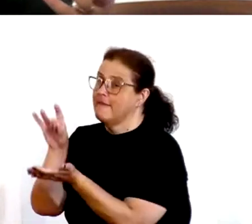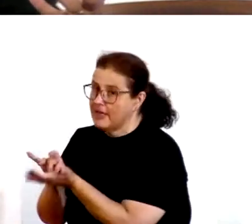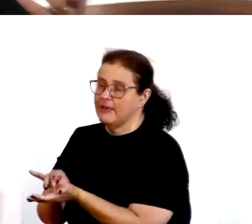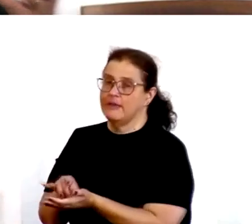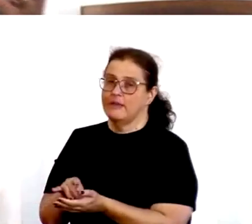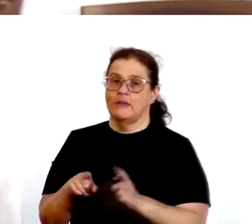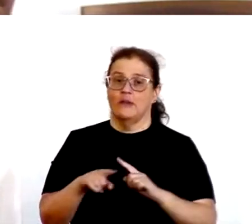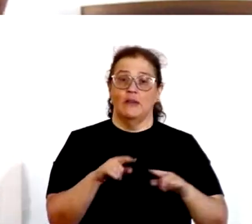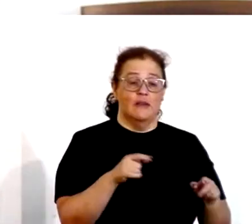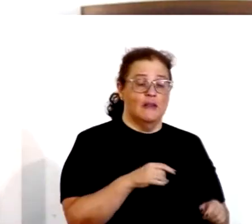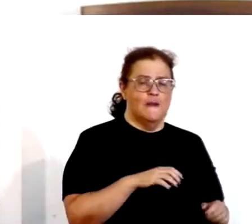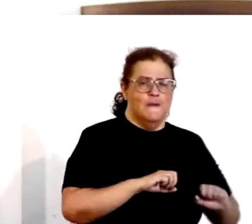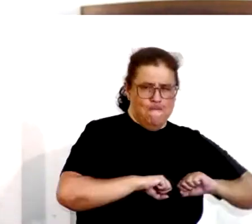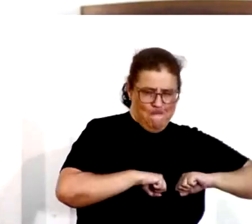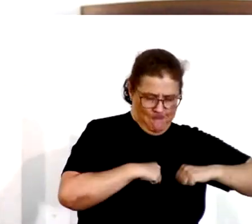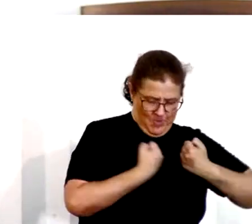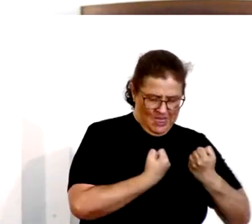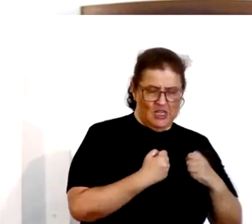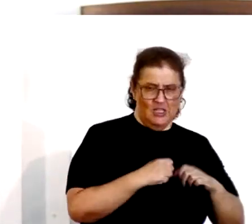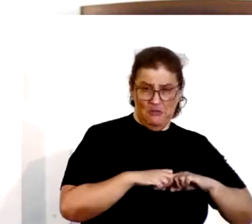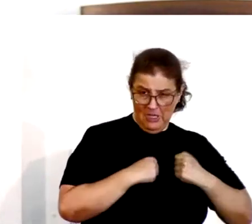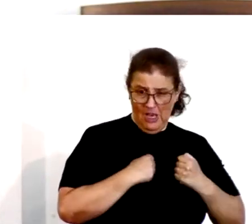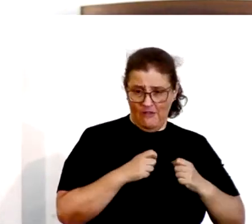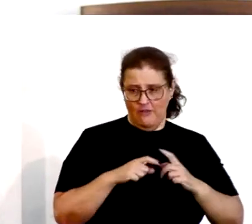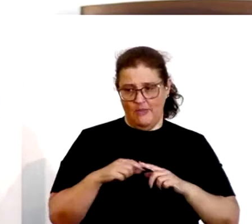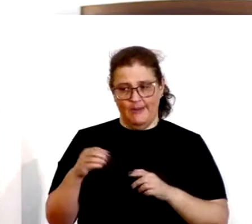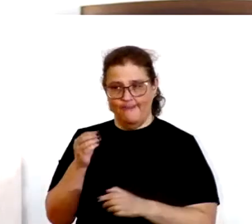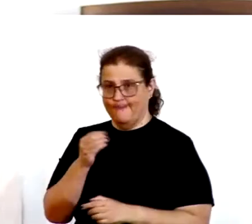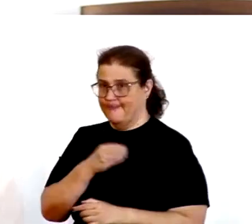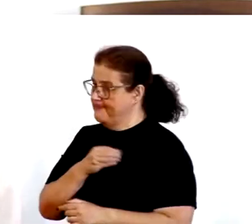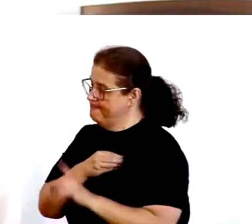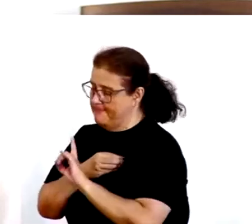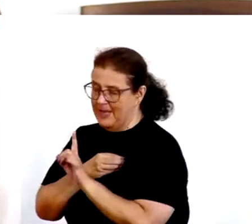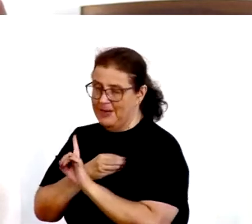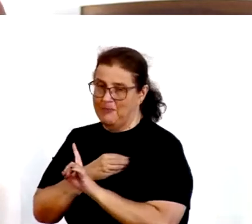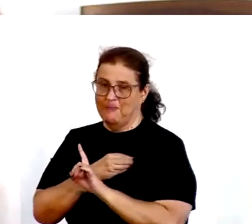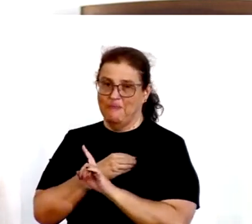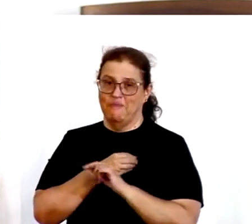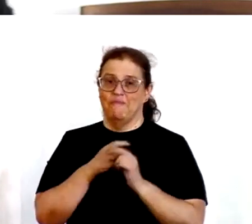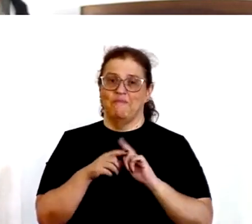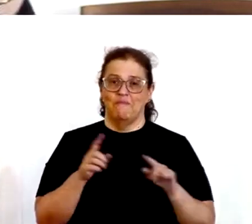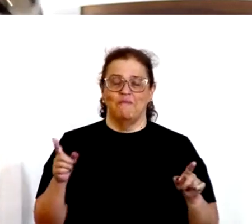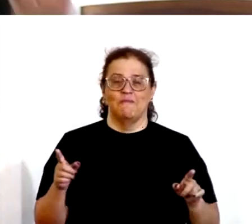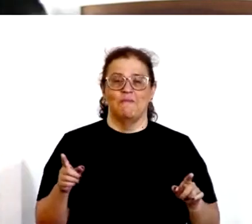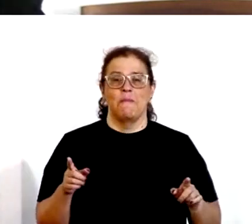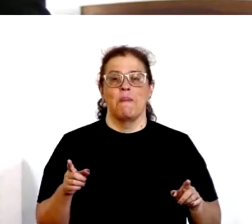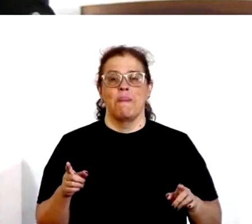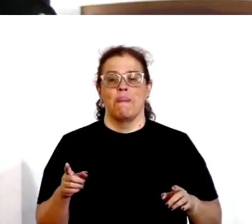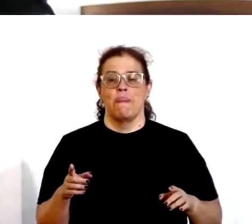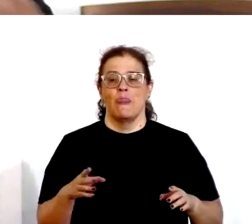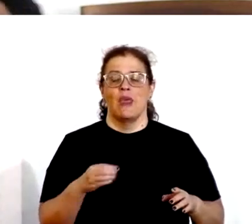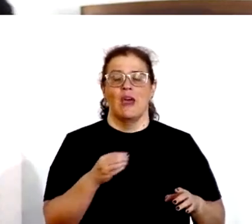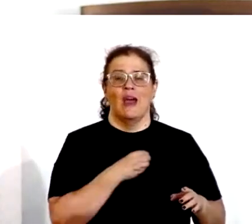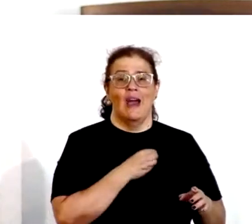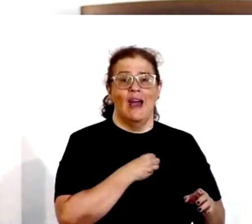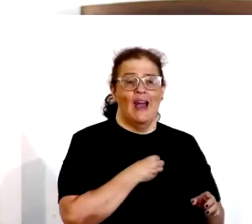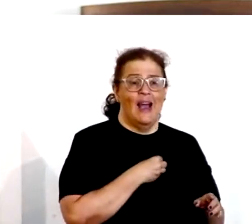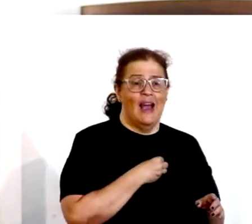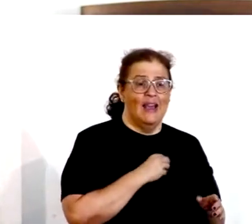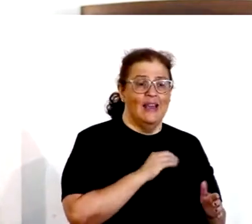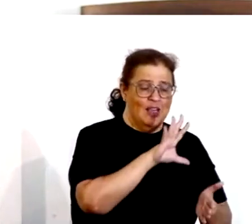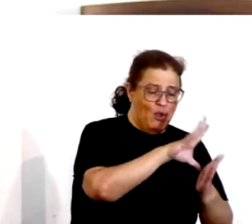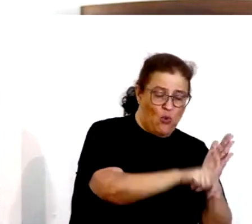Irai-vos e não pequeis. Não se pôs o sol sobre a vossa ira. Ele vai dizer, aquele que furtava, não